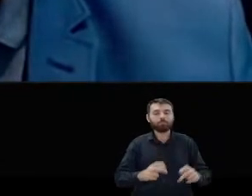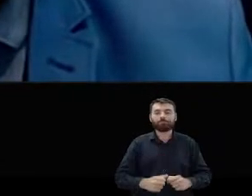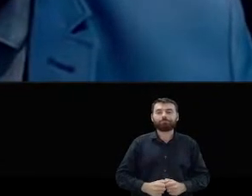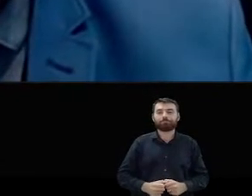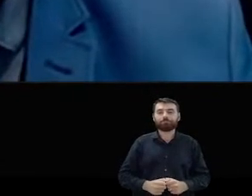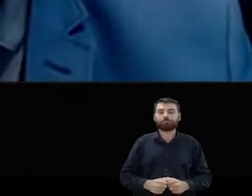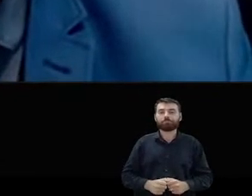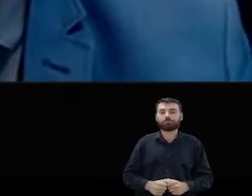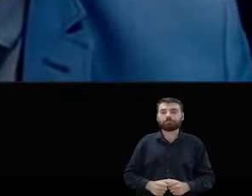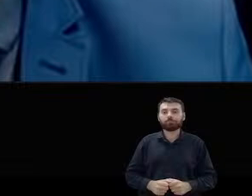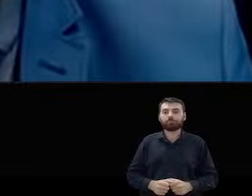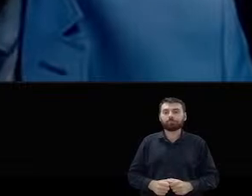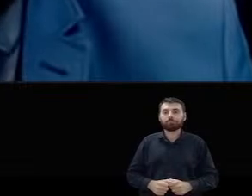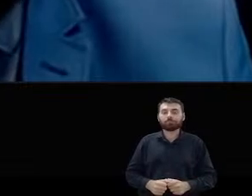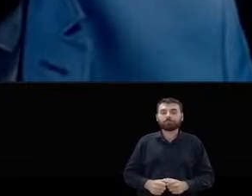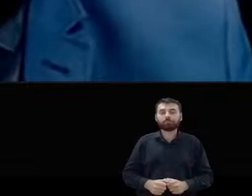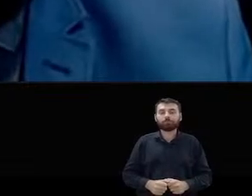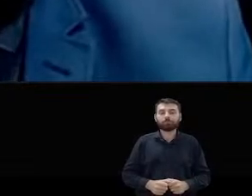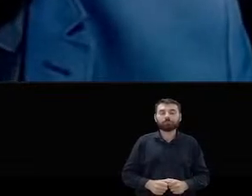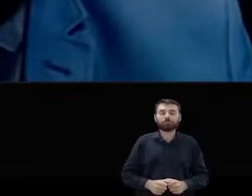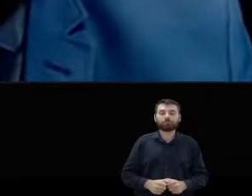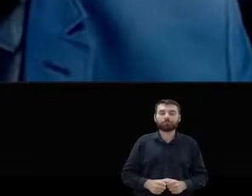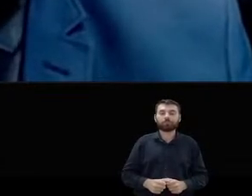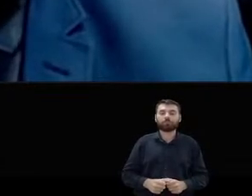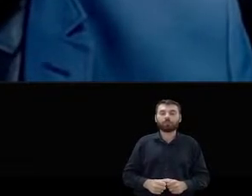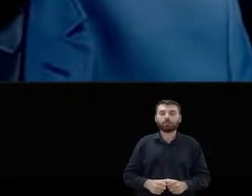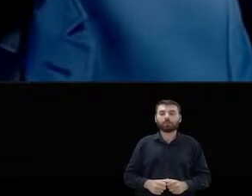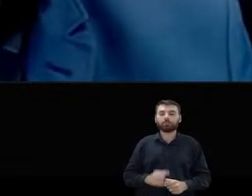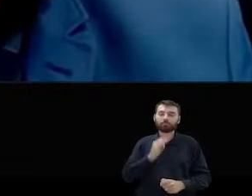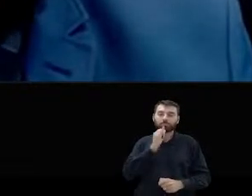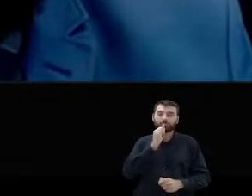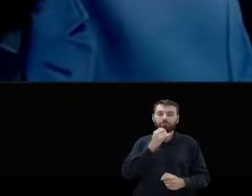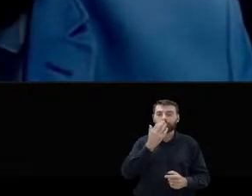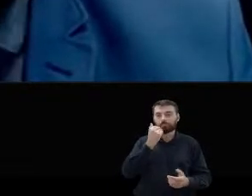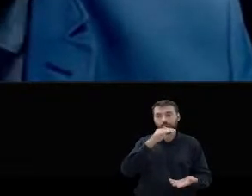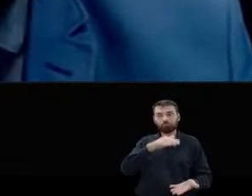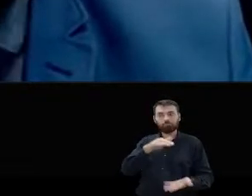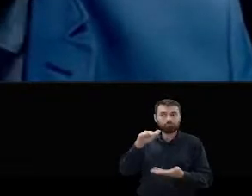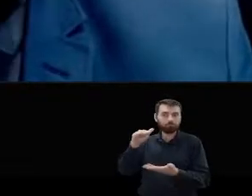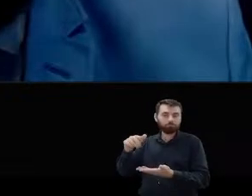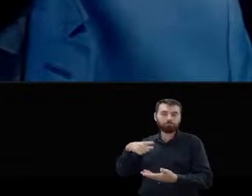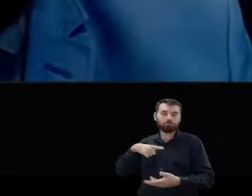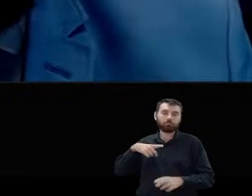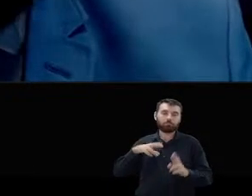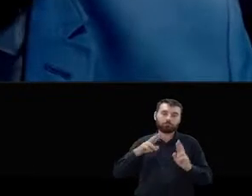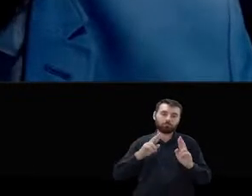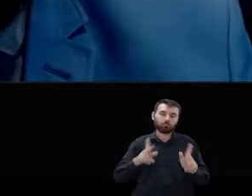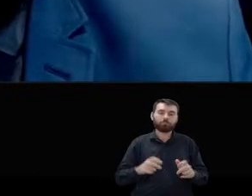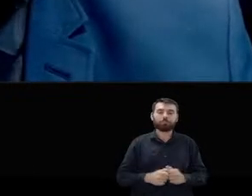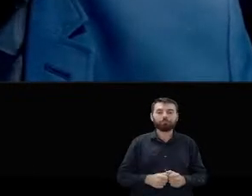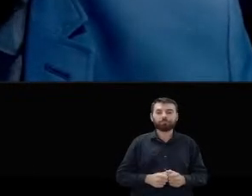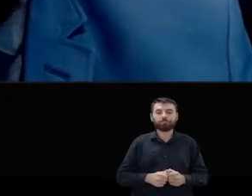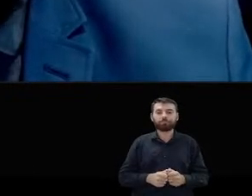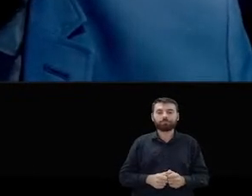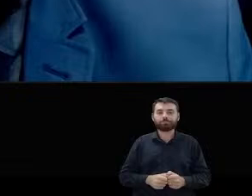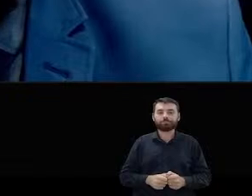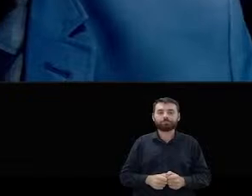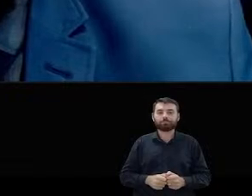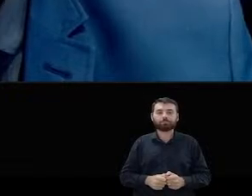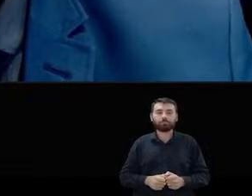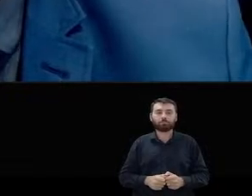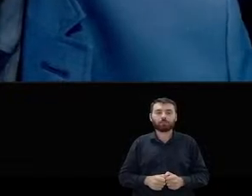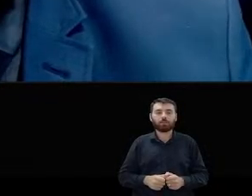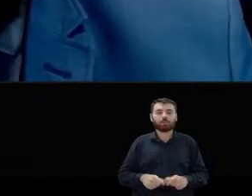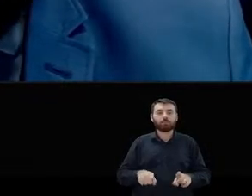alimentação, sexta alimentação e 13ª sexta alimentação. Continuando ali no item de número I do agravo de petição, né,